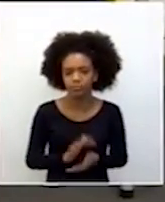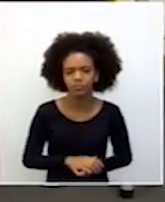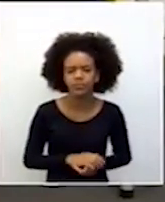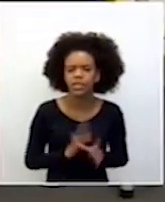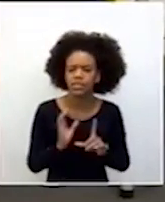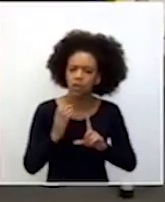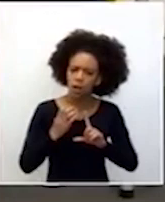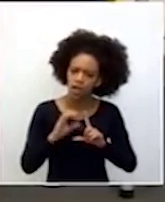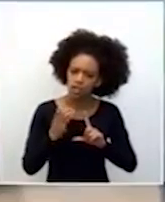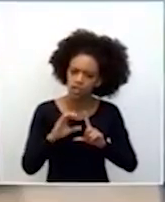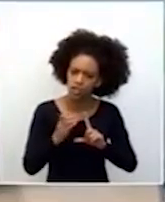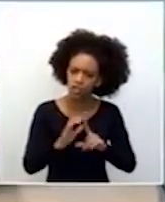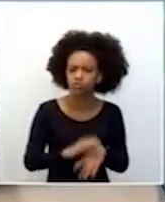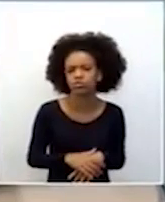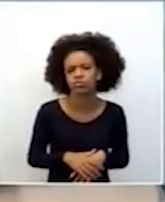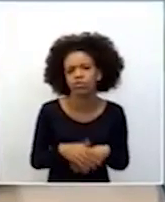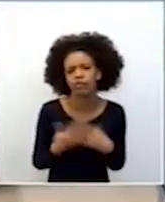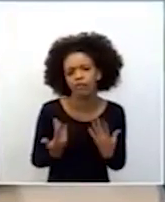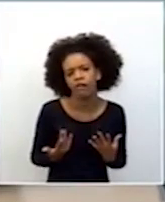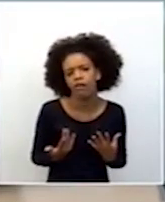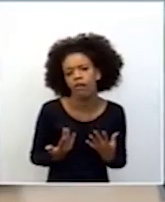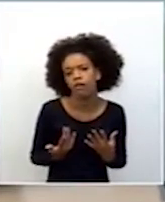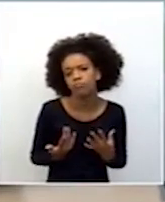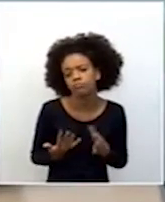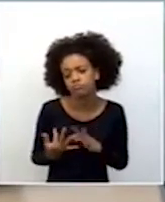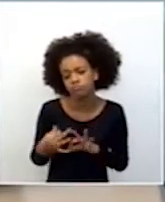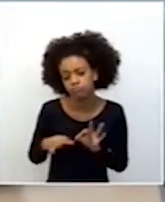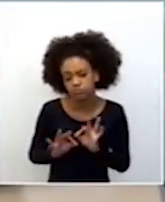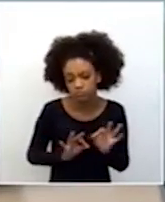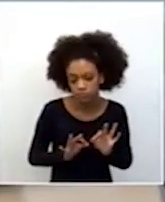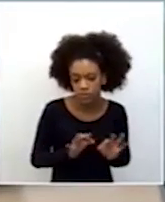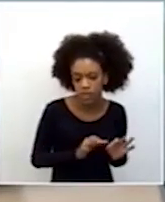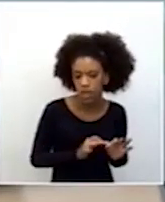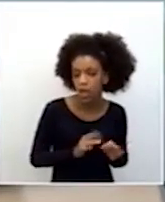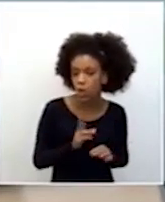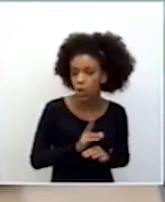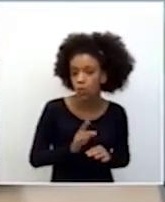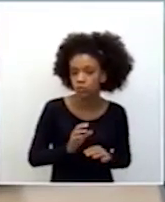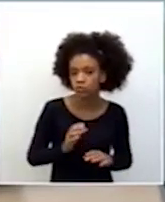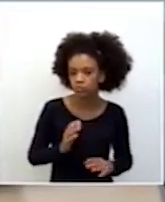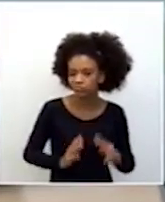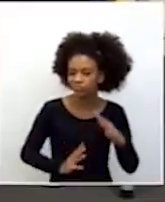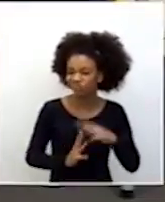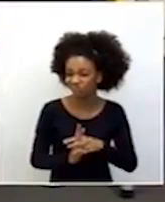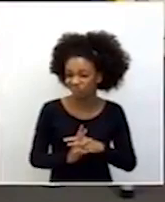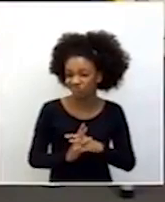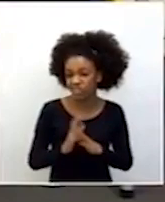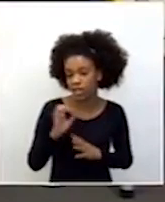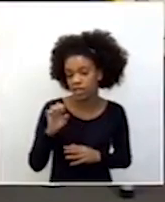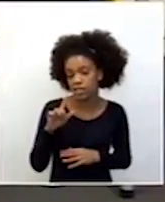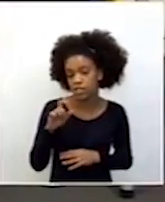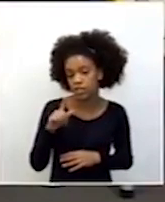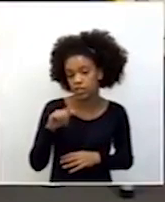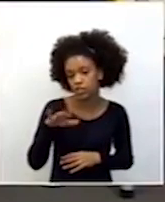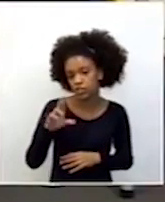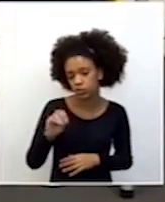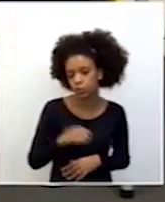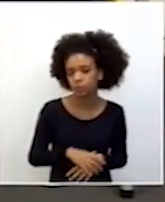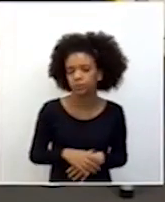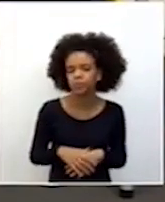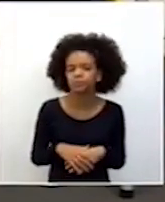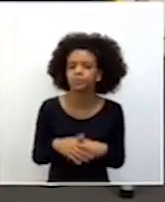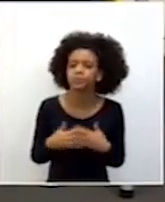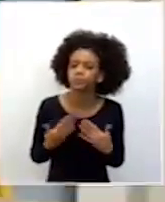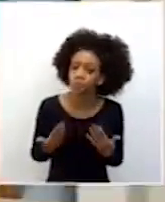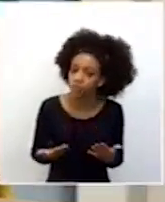são um tema burlesco, né? E utilizam o exagero, perfeito? Sim, a gente começou falando que a charge,